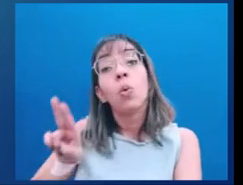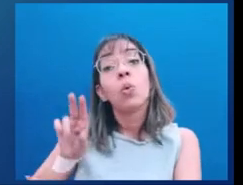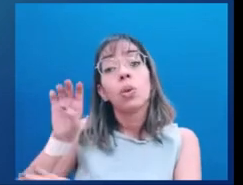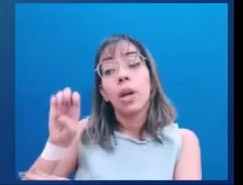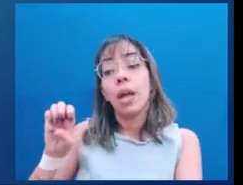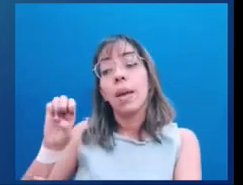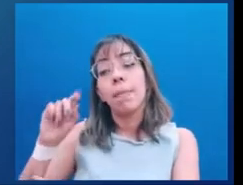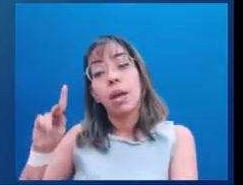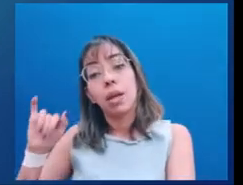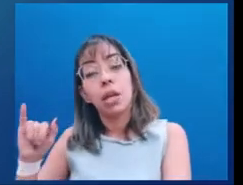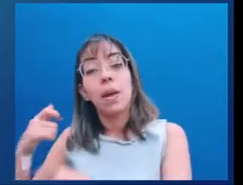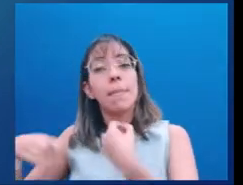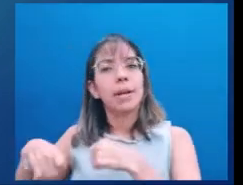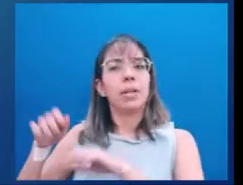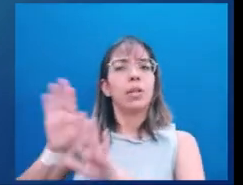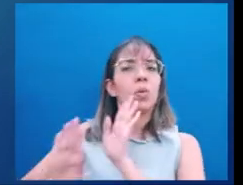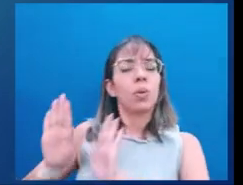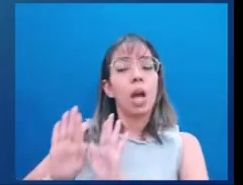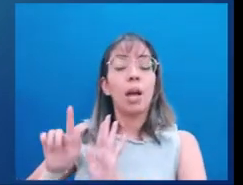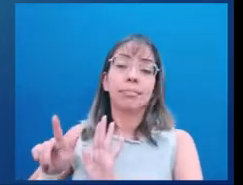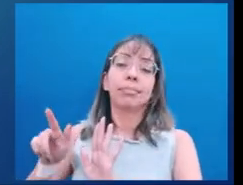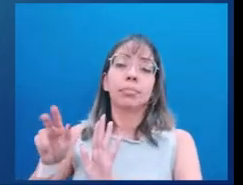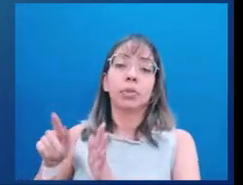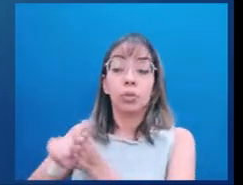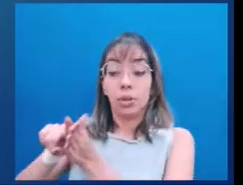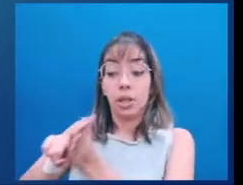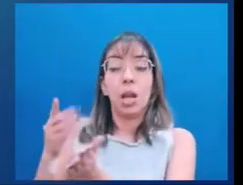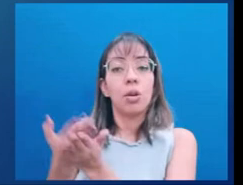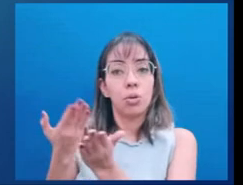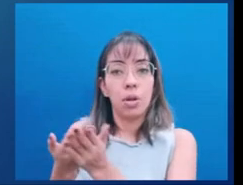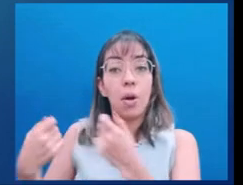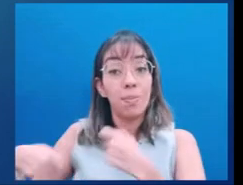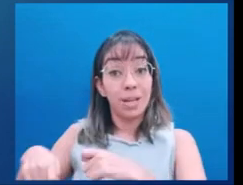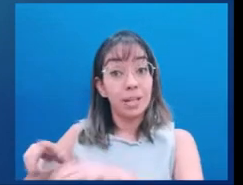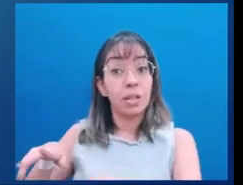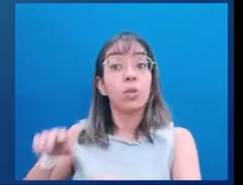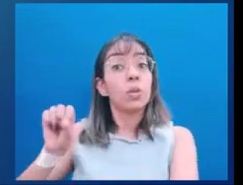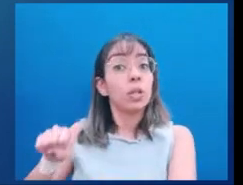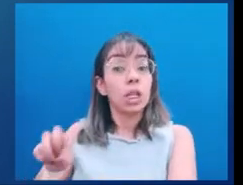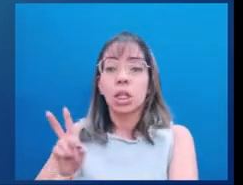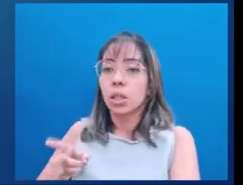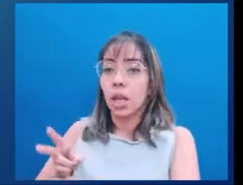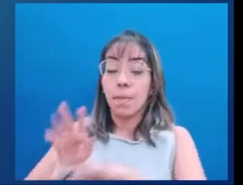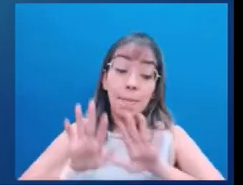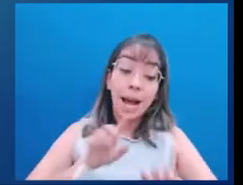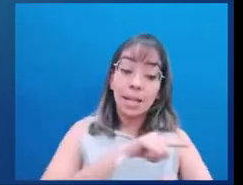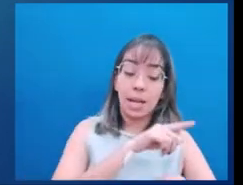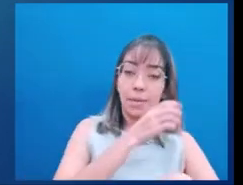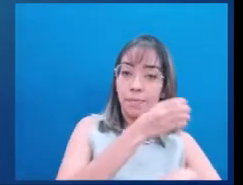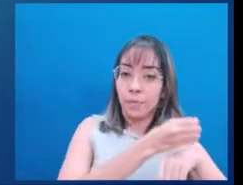detalhadamente os riscos que essa manipulação dessas substâncias pode, né, trazer. Entretanto, aqui eu já tenho uma